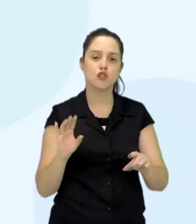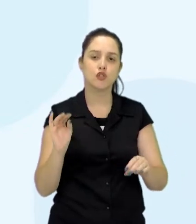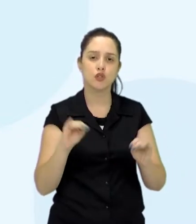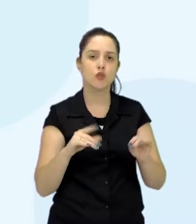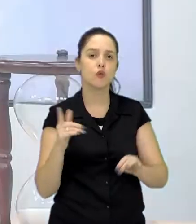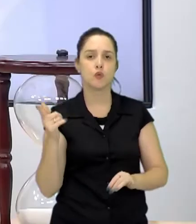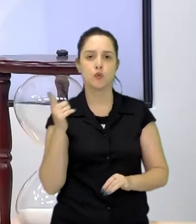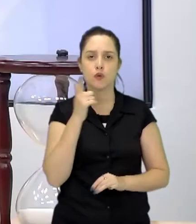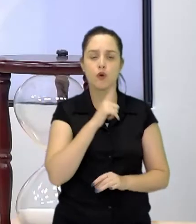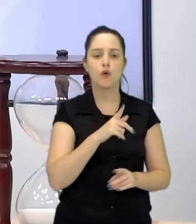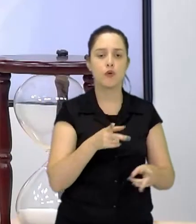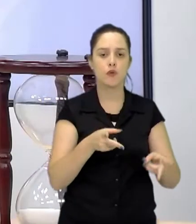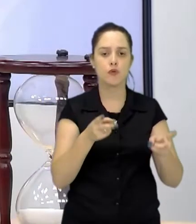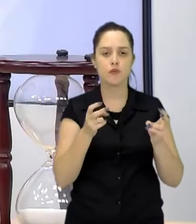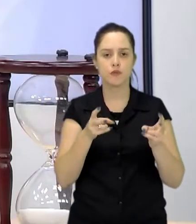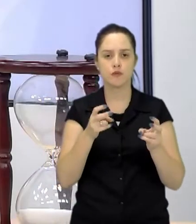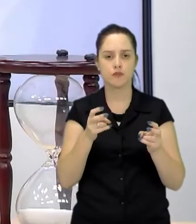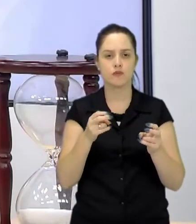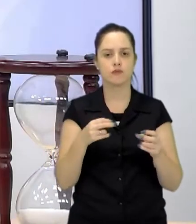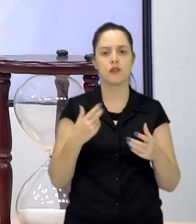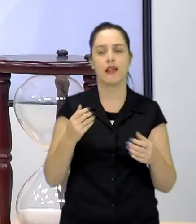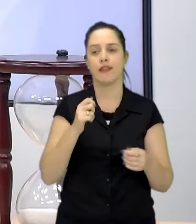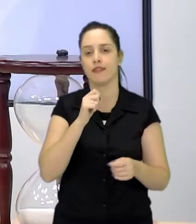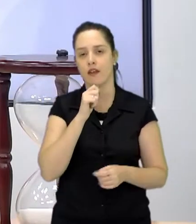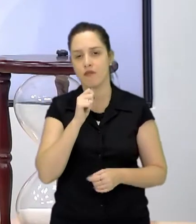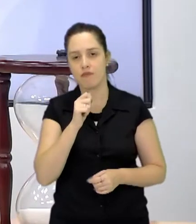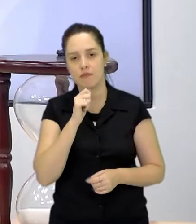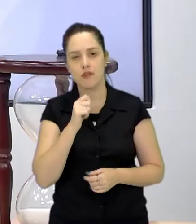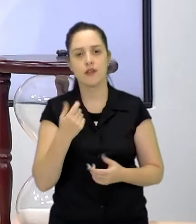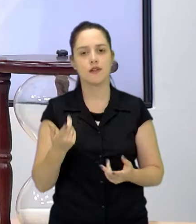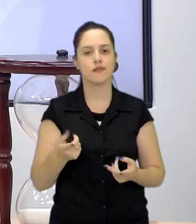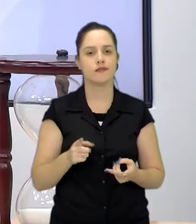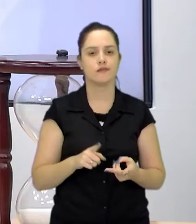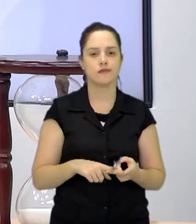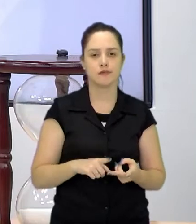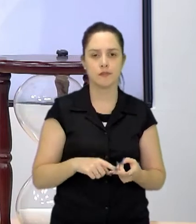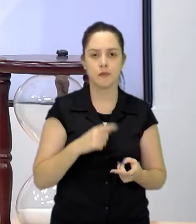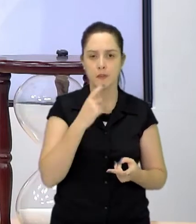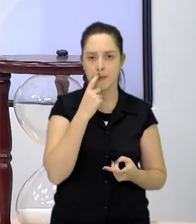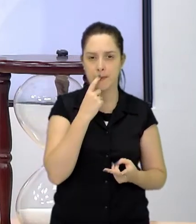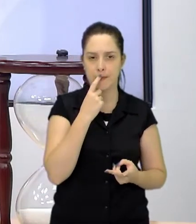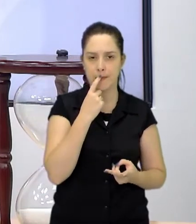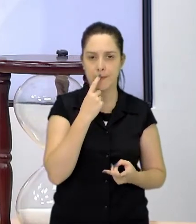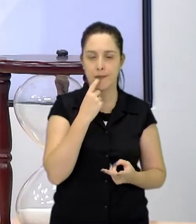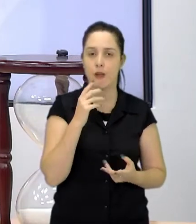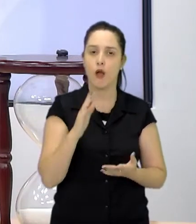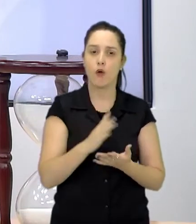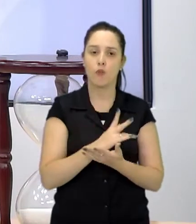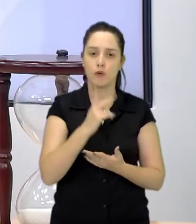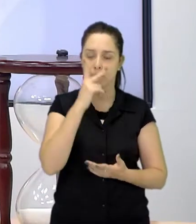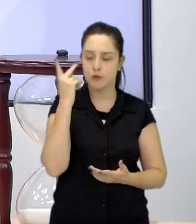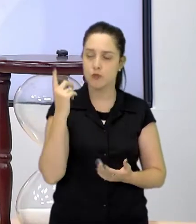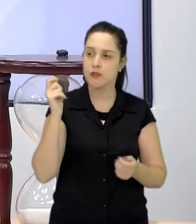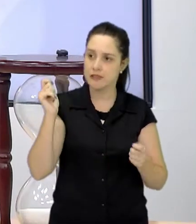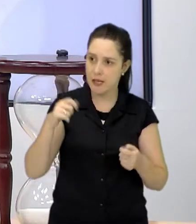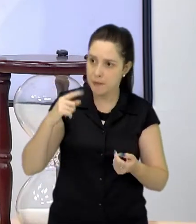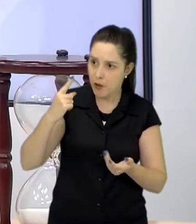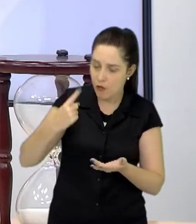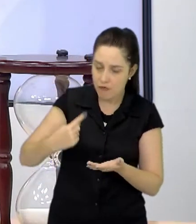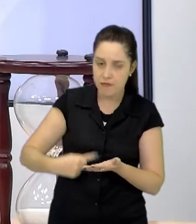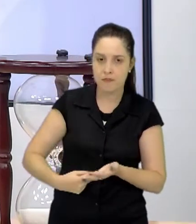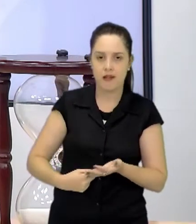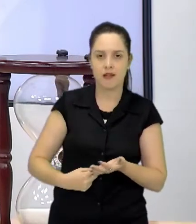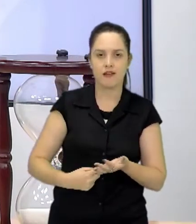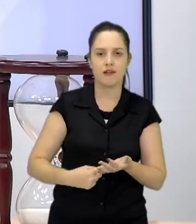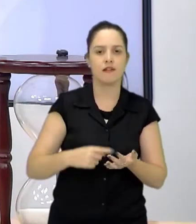aí observar entrevistas, né? A gente consegue ver aí a fala de algumas outras pessoas para confirmarem esses fatos. Então,